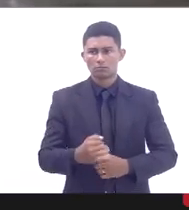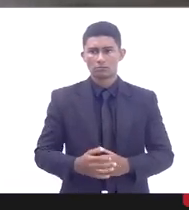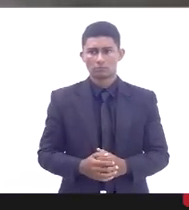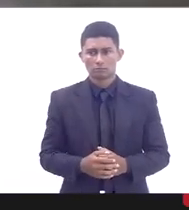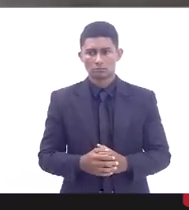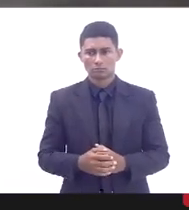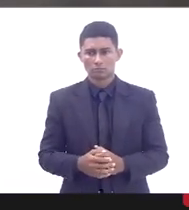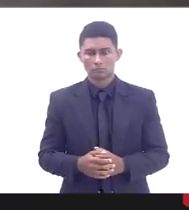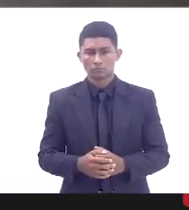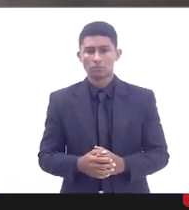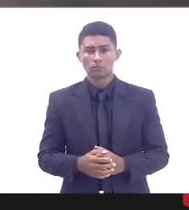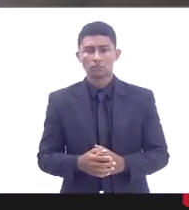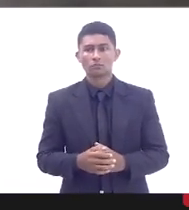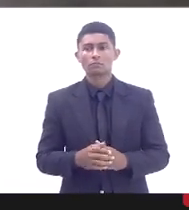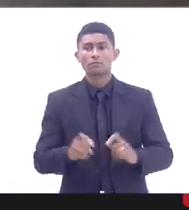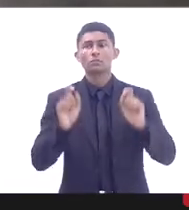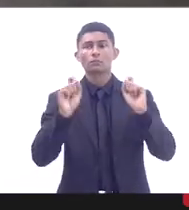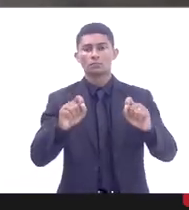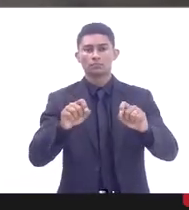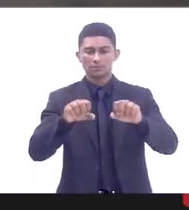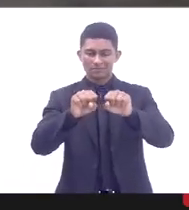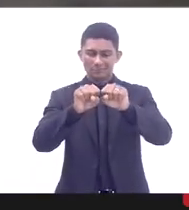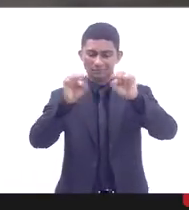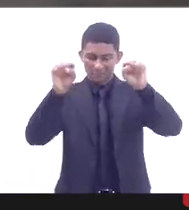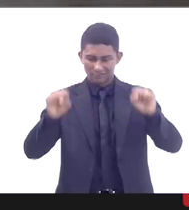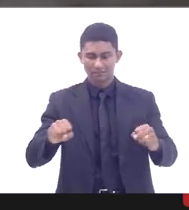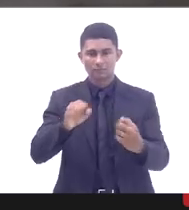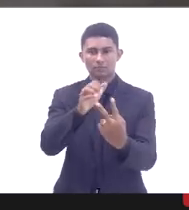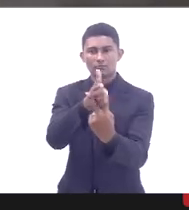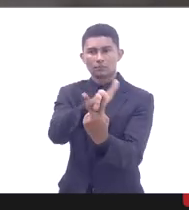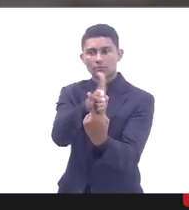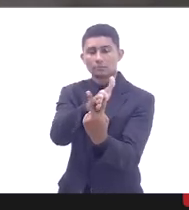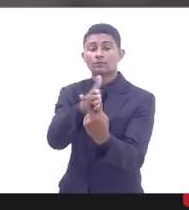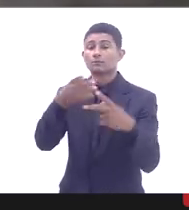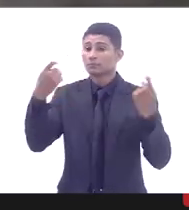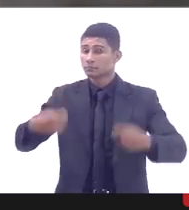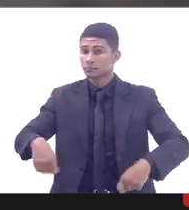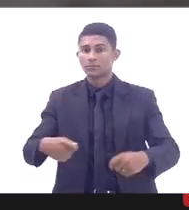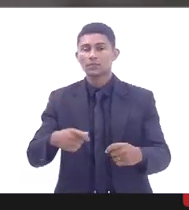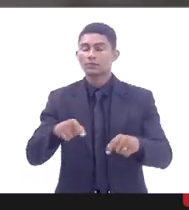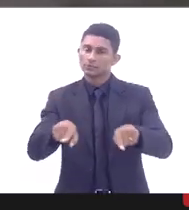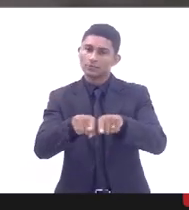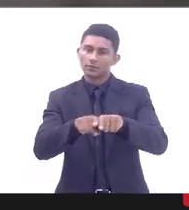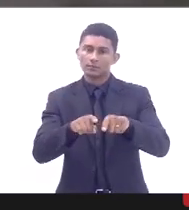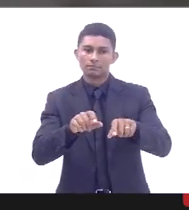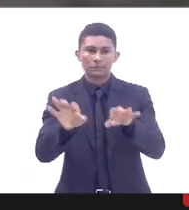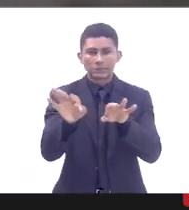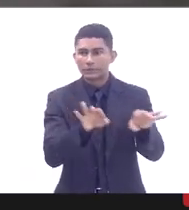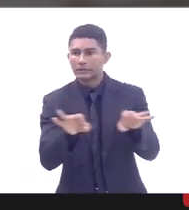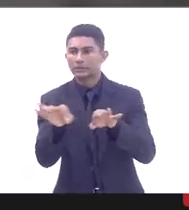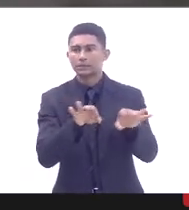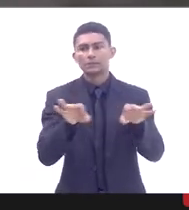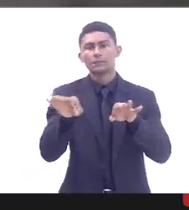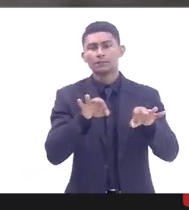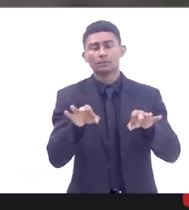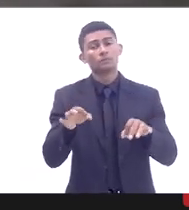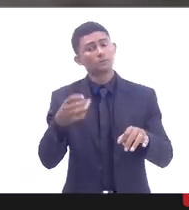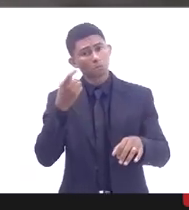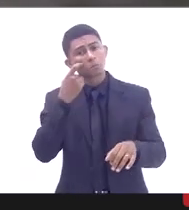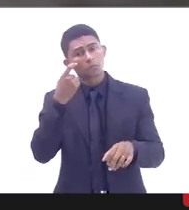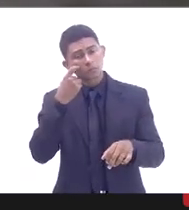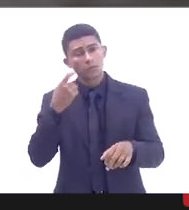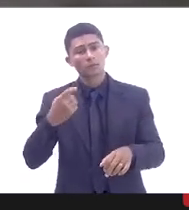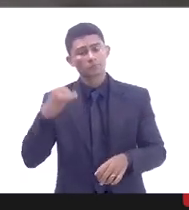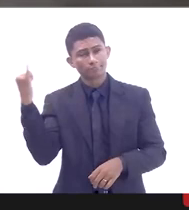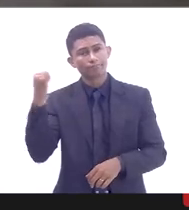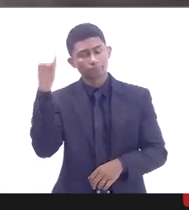é sobre a questão ainda do sistema híbrido a necessidade de se planejamento do convite que a gente possa nesse protocolo também